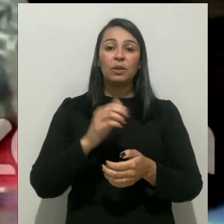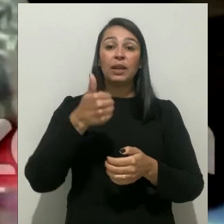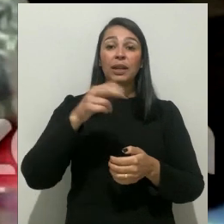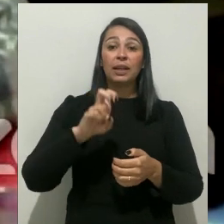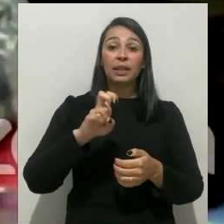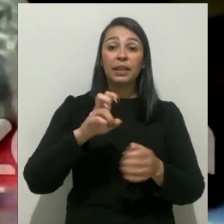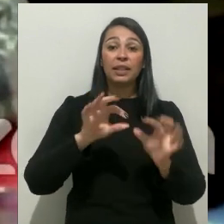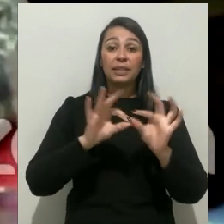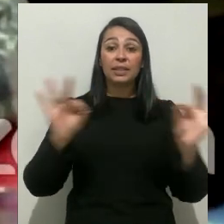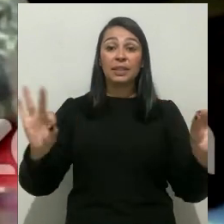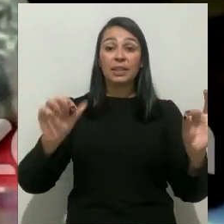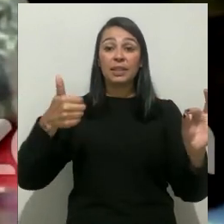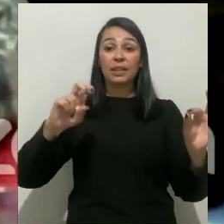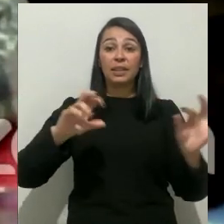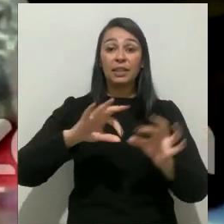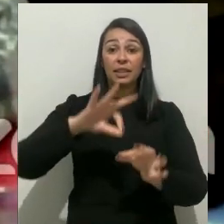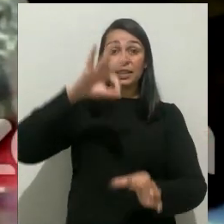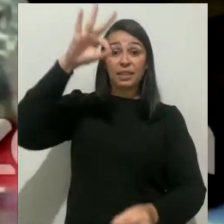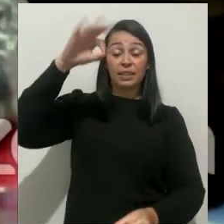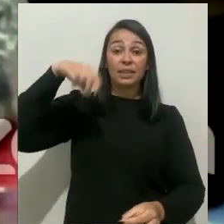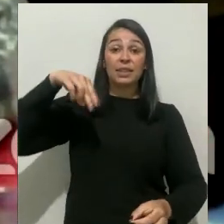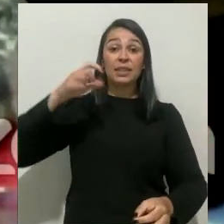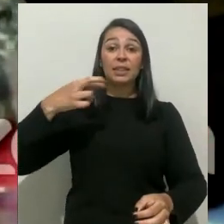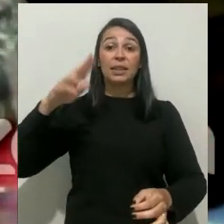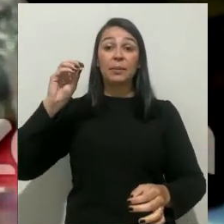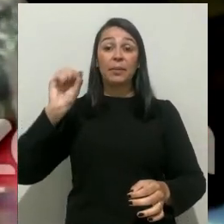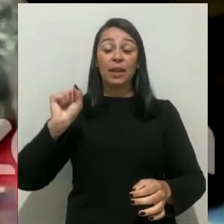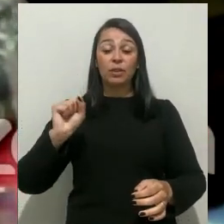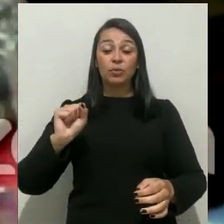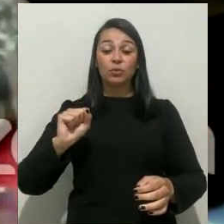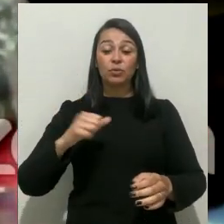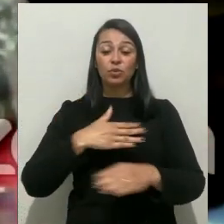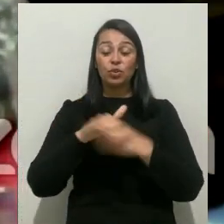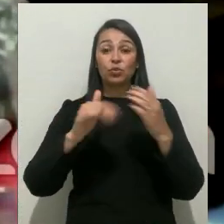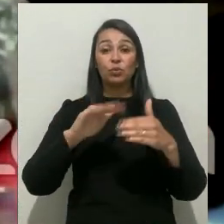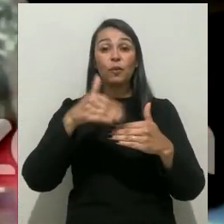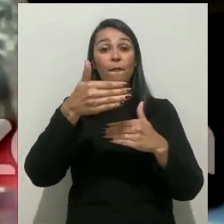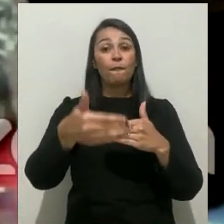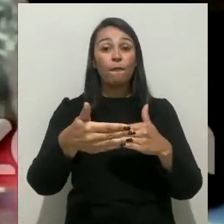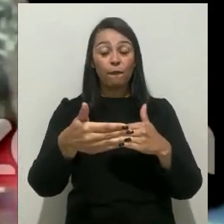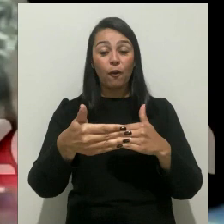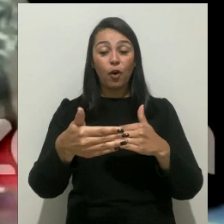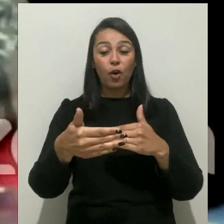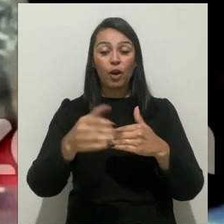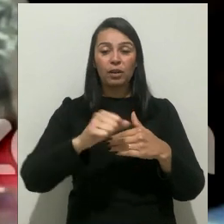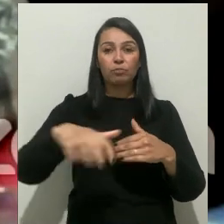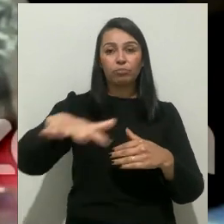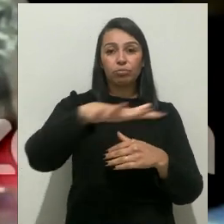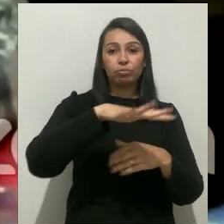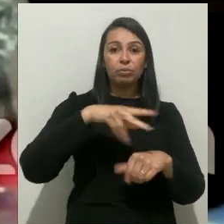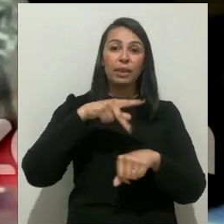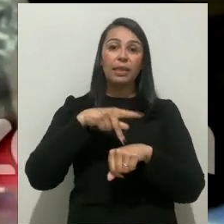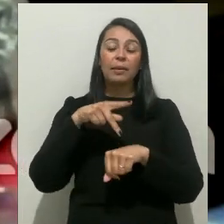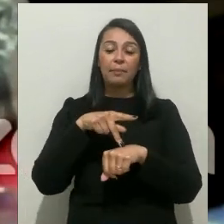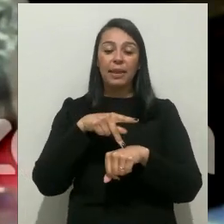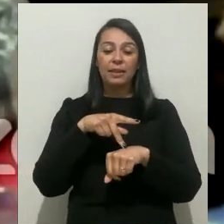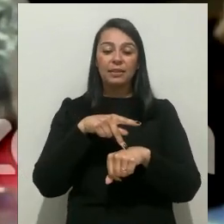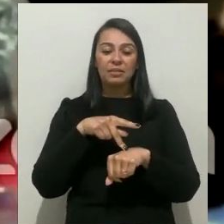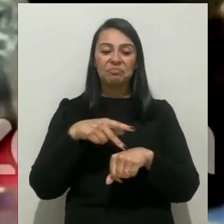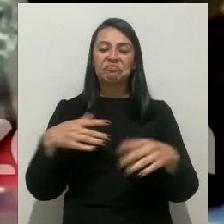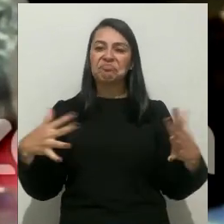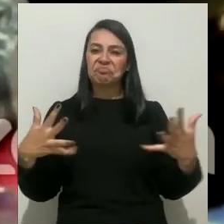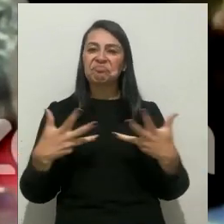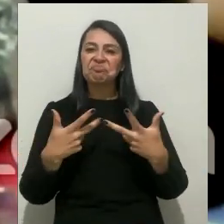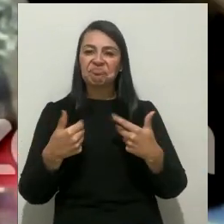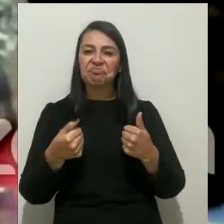15 por 15, onde todas as espórias e tapumes ficam por fora, ficavam cravadas na toda a periferia daquela pedra. É